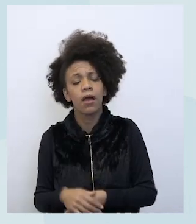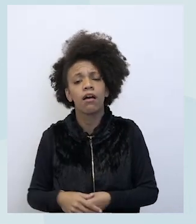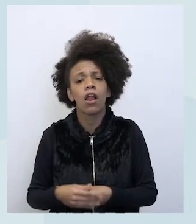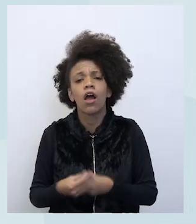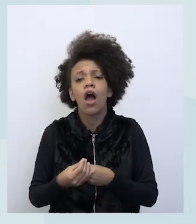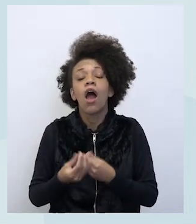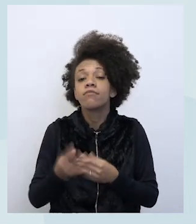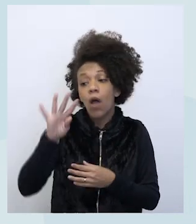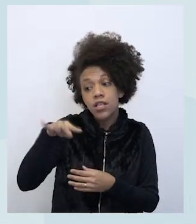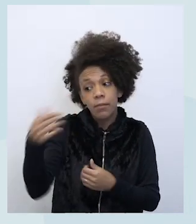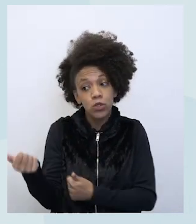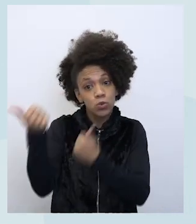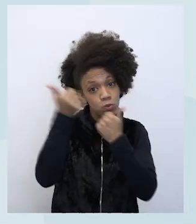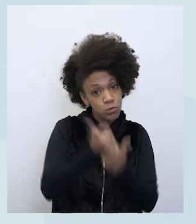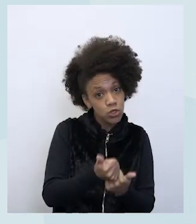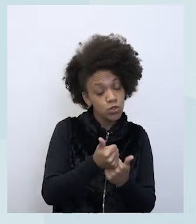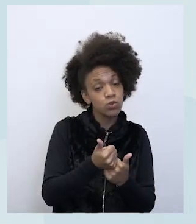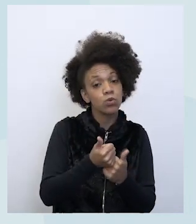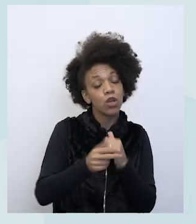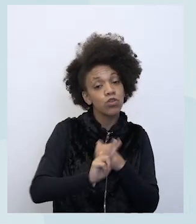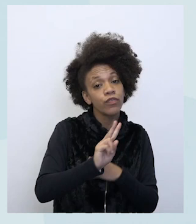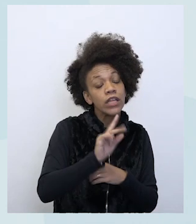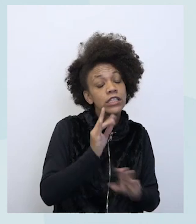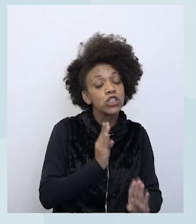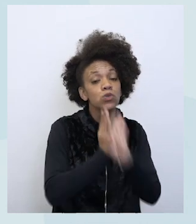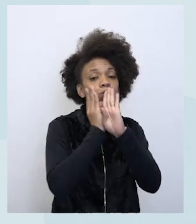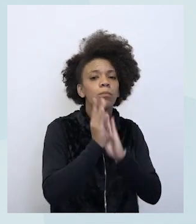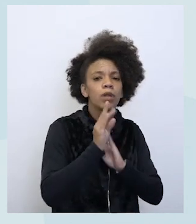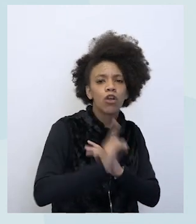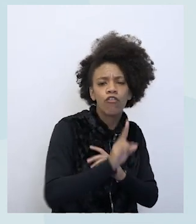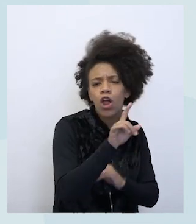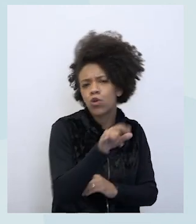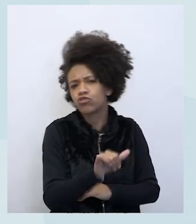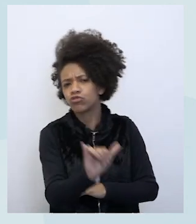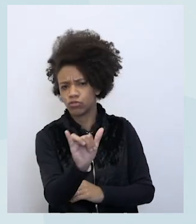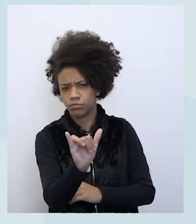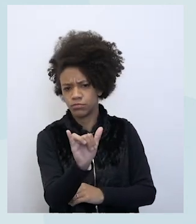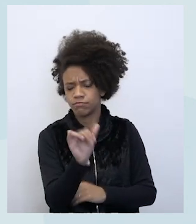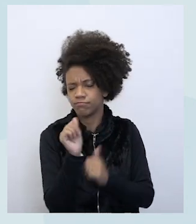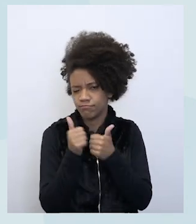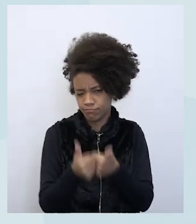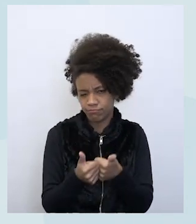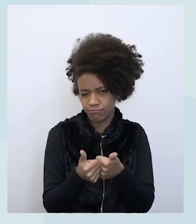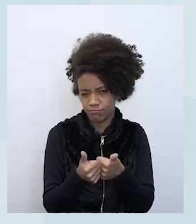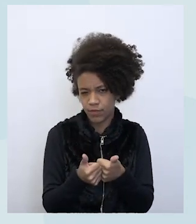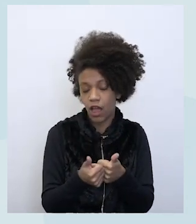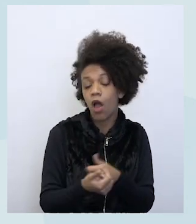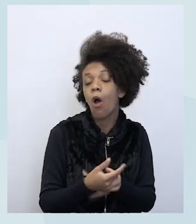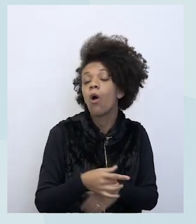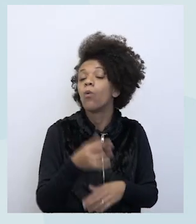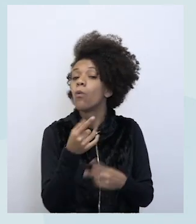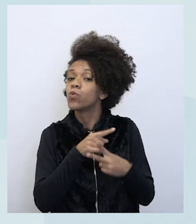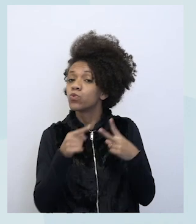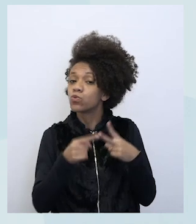substituir os valores, descobrir quais são os valores de y. Aí, a gente vai ter os dois pares ordenados, sim? O par ordenado com x e com